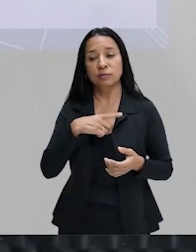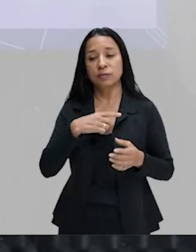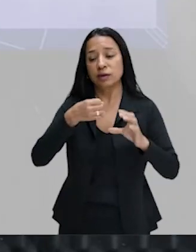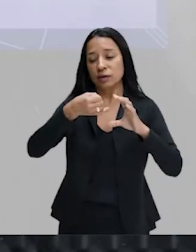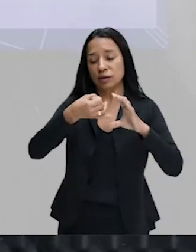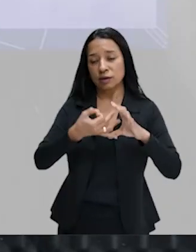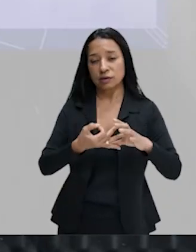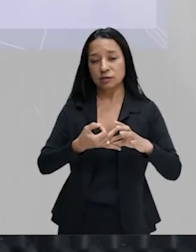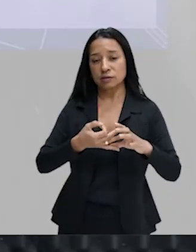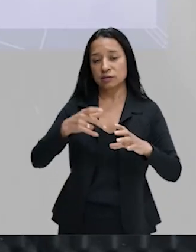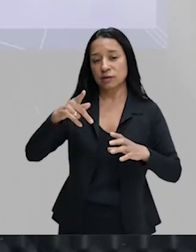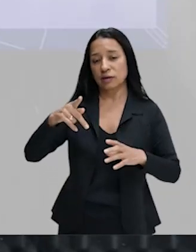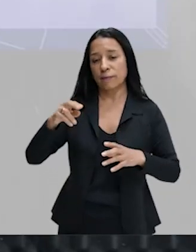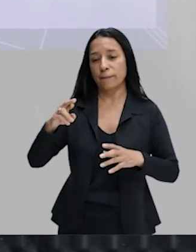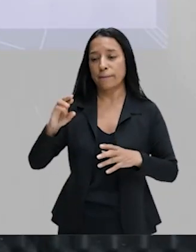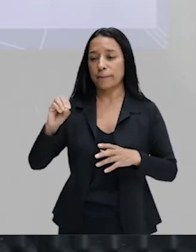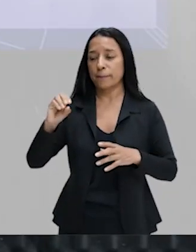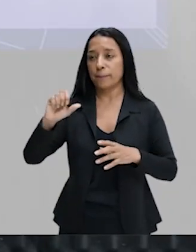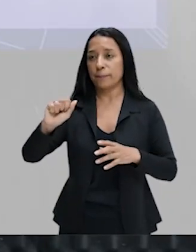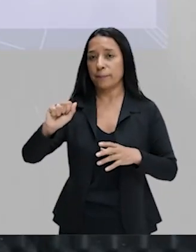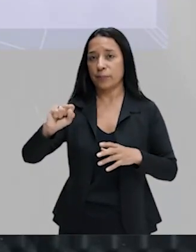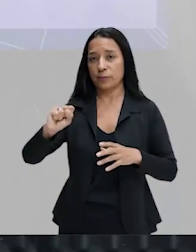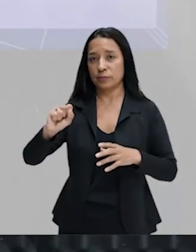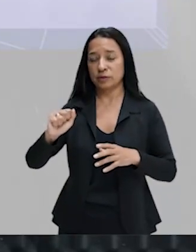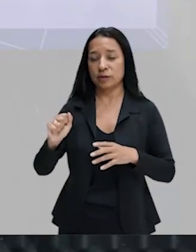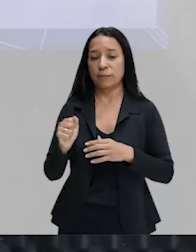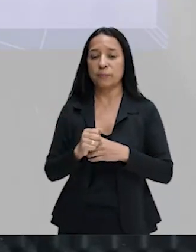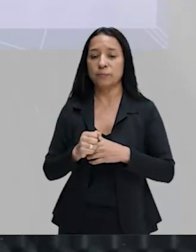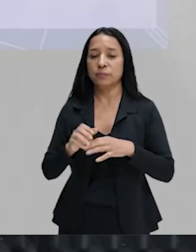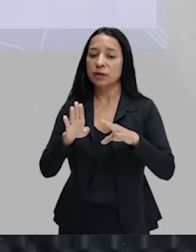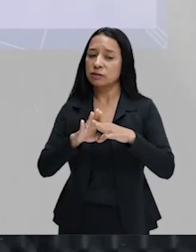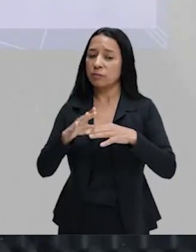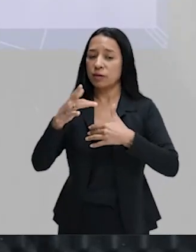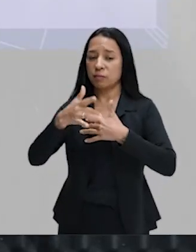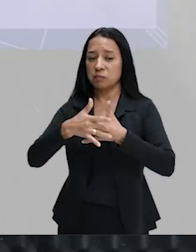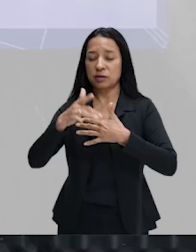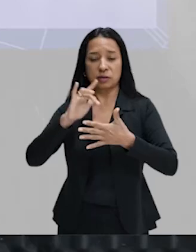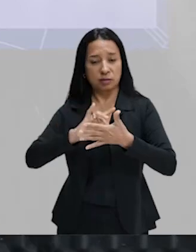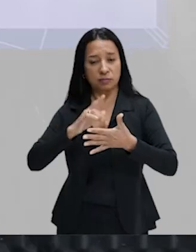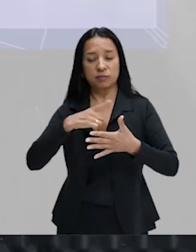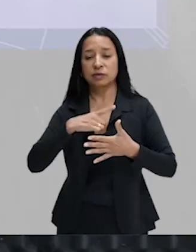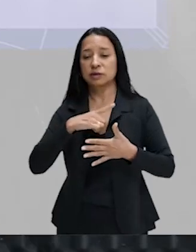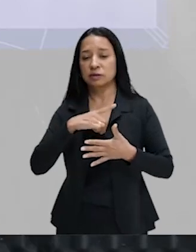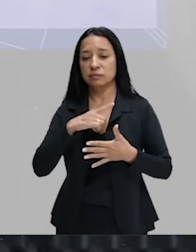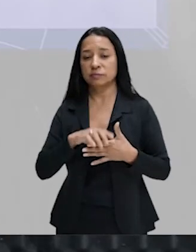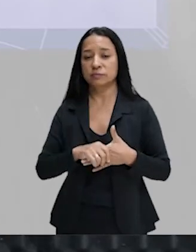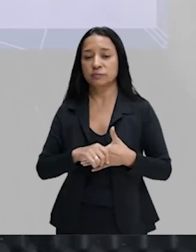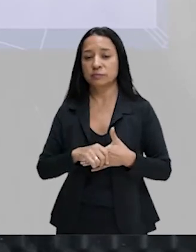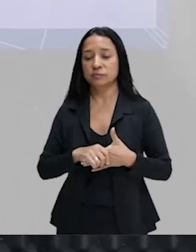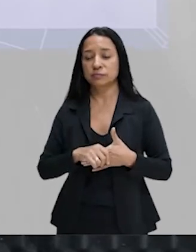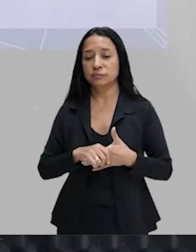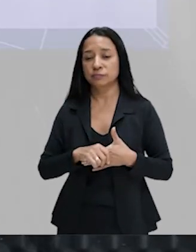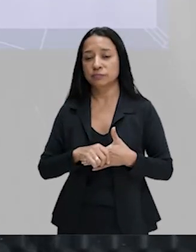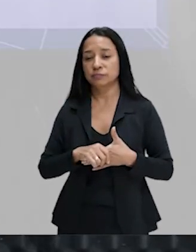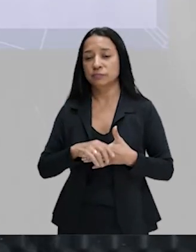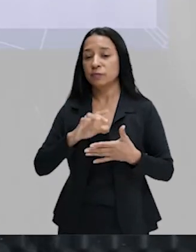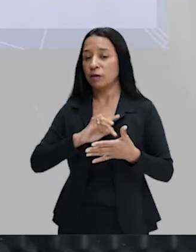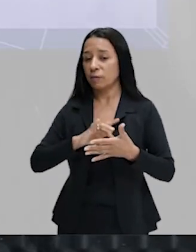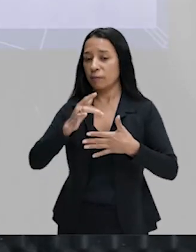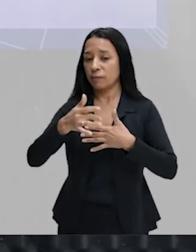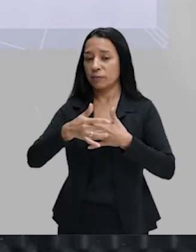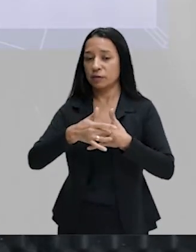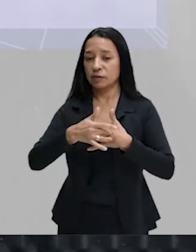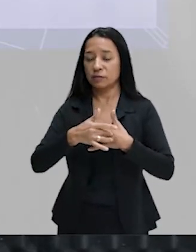caracteriza a prosa poética. Metáfora, né? Eu já falei ali, a disposição da repetição, que é a literação, a metáfora, que é uma figura